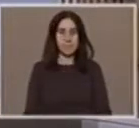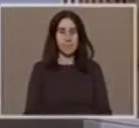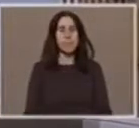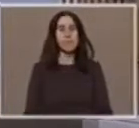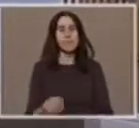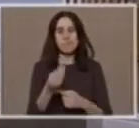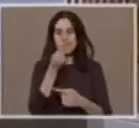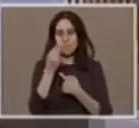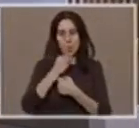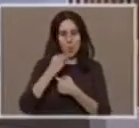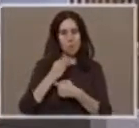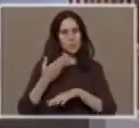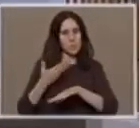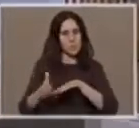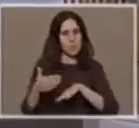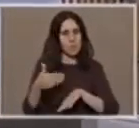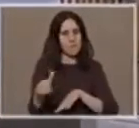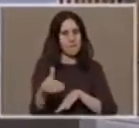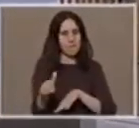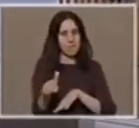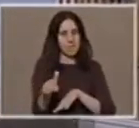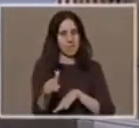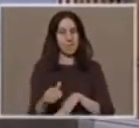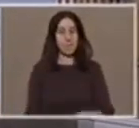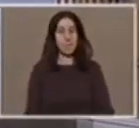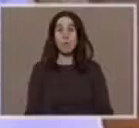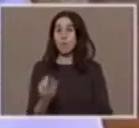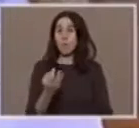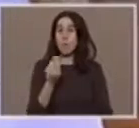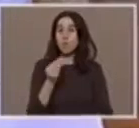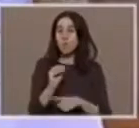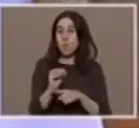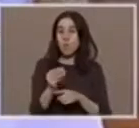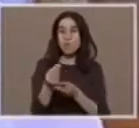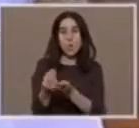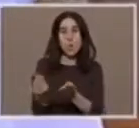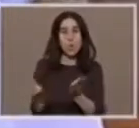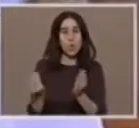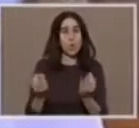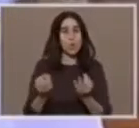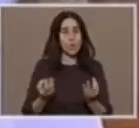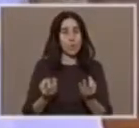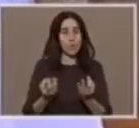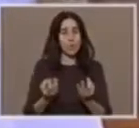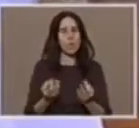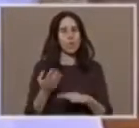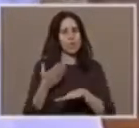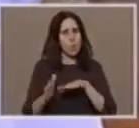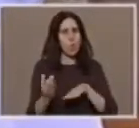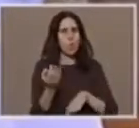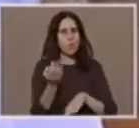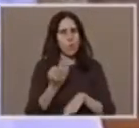comerão e ainda há de sobrar. Deu-lhes e eles comeram. E ainda